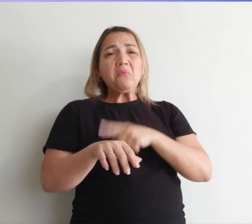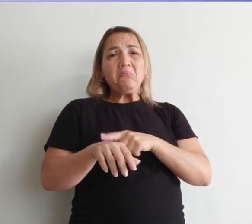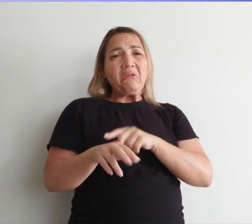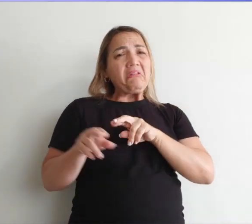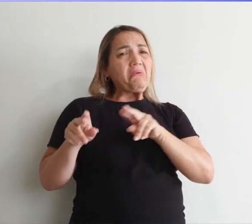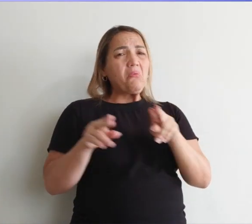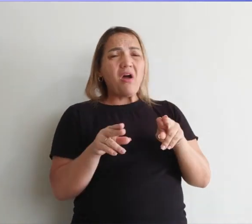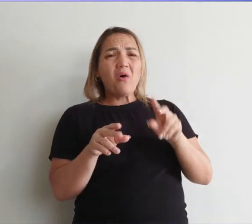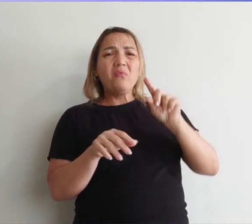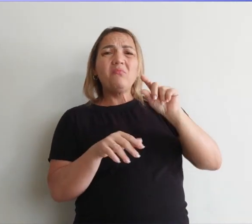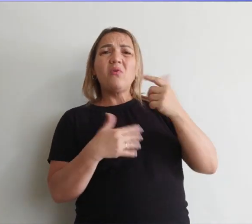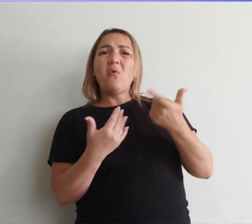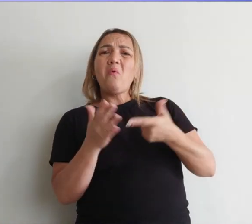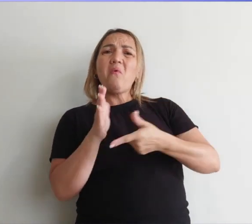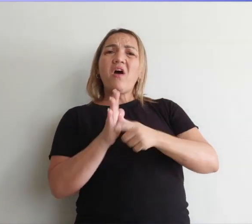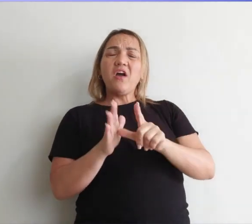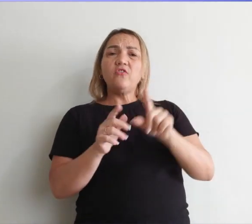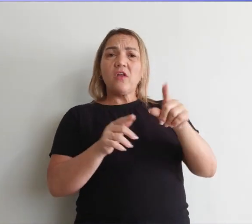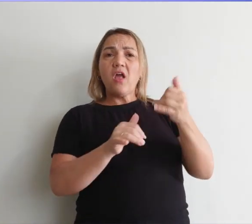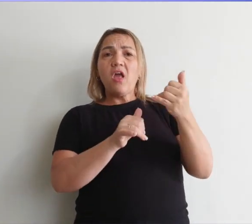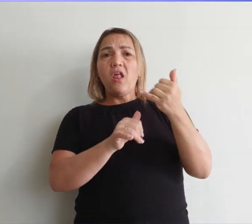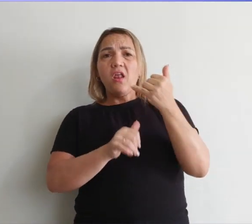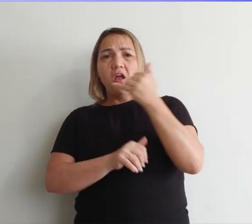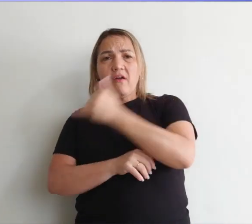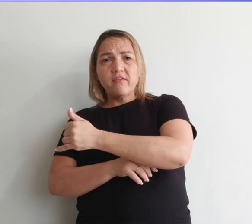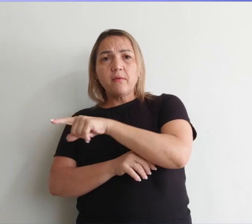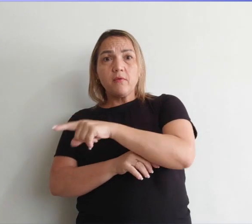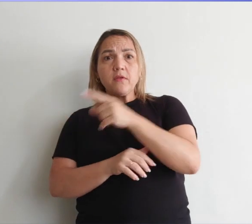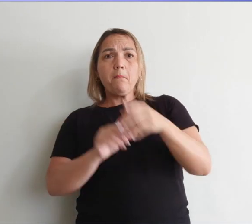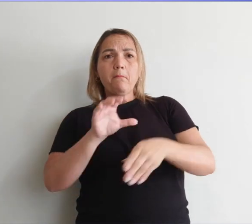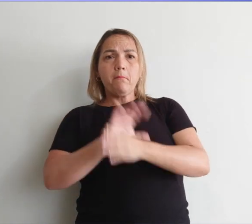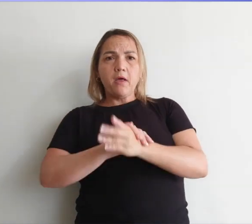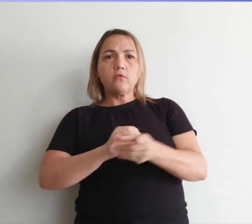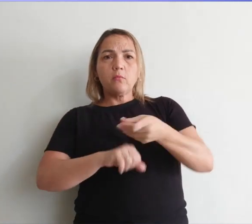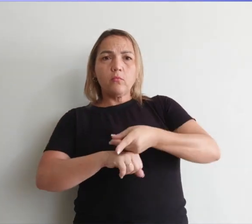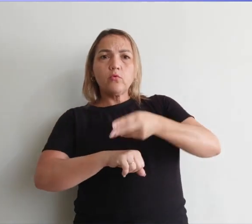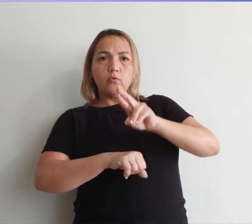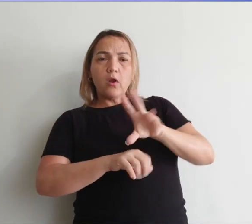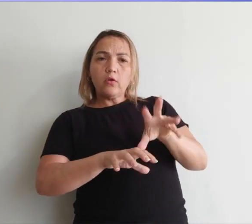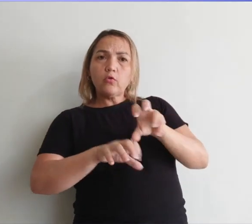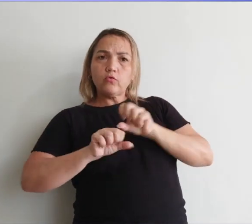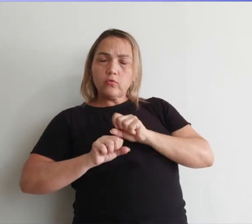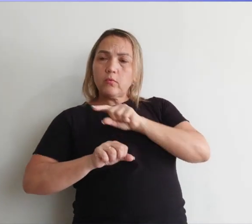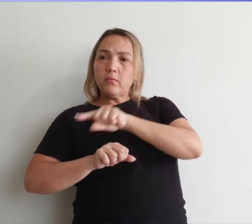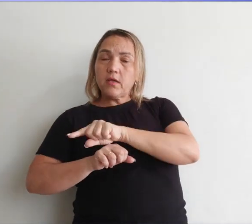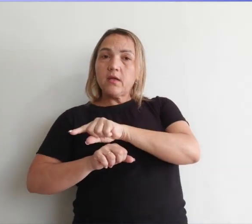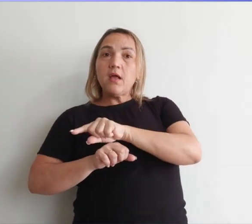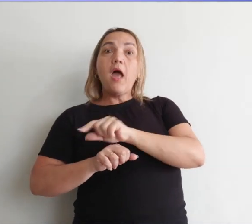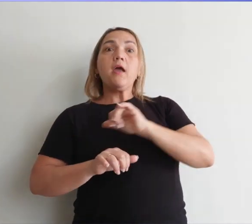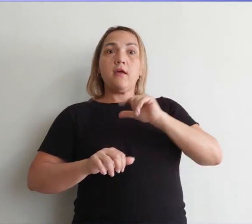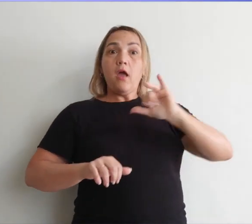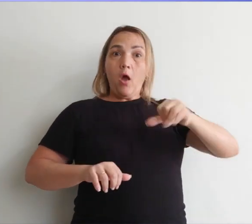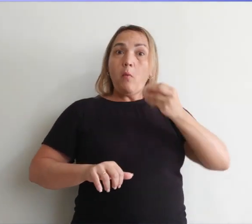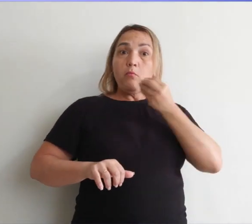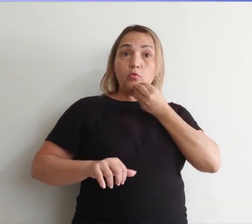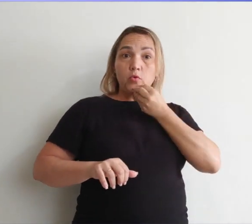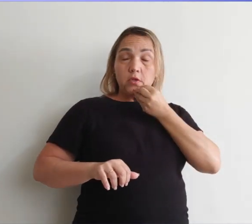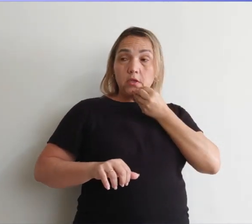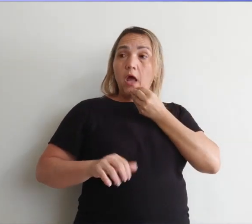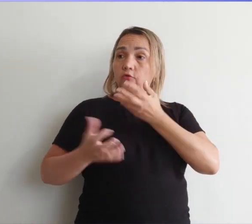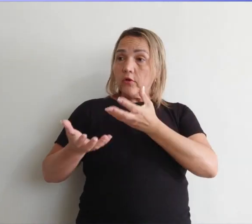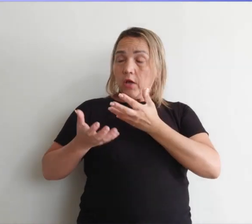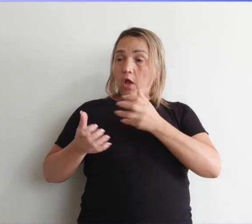mesmo momento que eu tive a notícia, olha, passei para o doutorado, vou assumir. E aí veio assim, oportunidade. E aí, quer